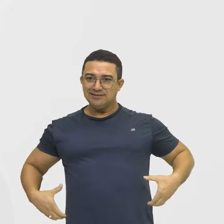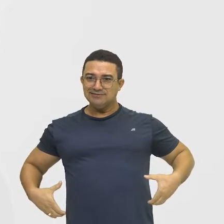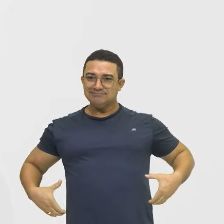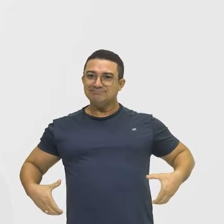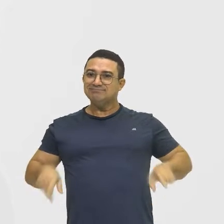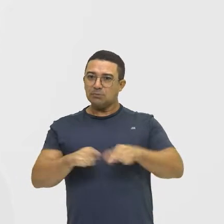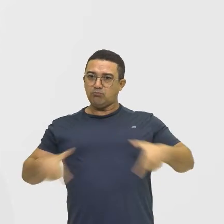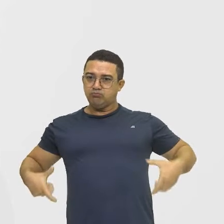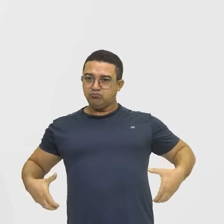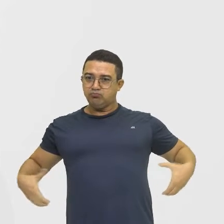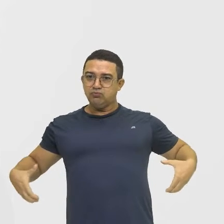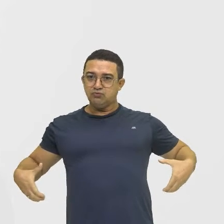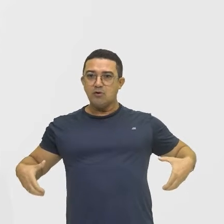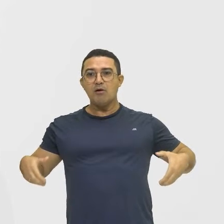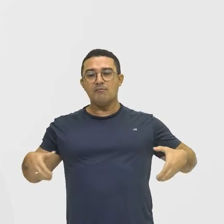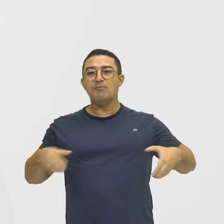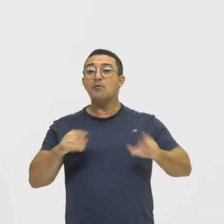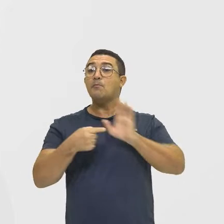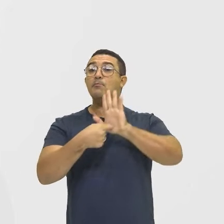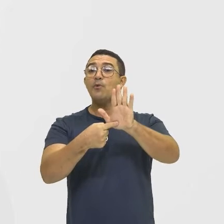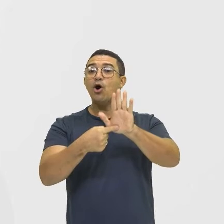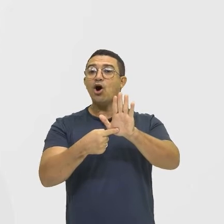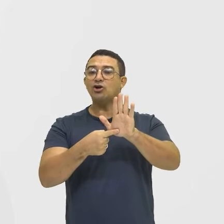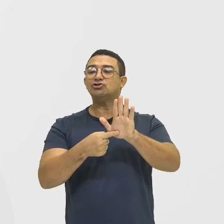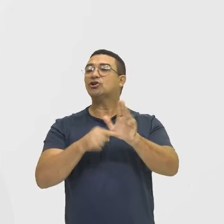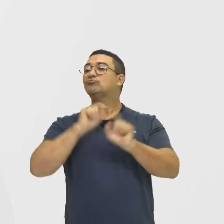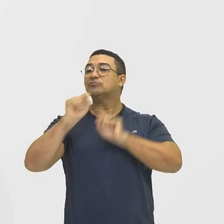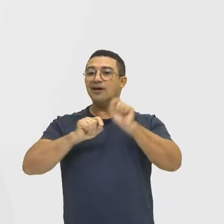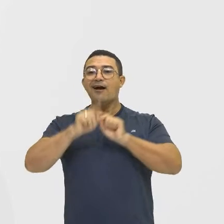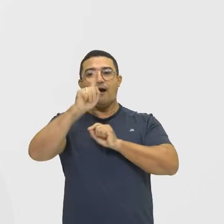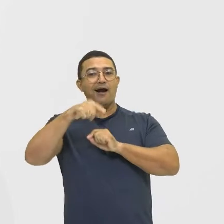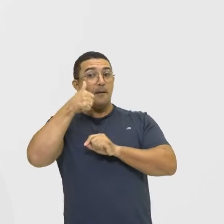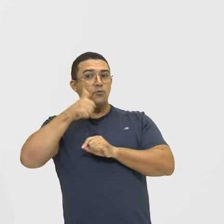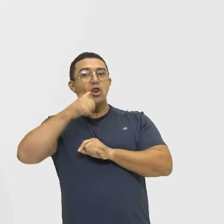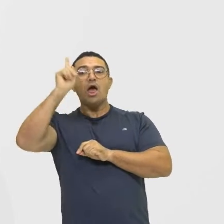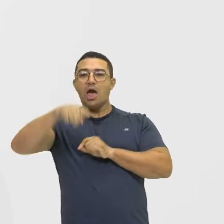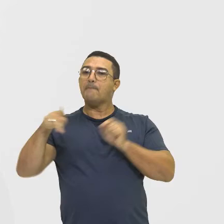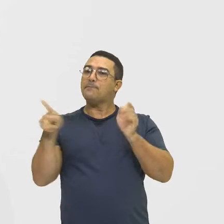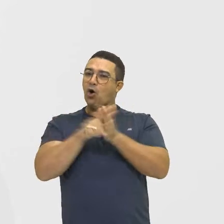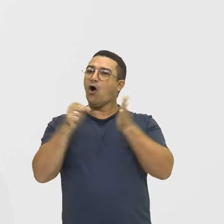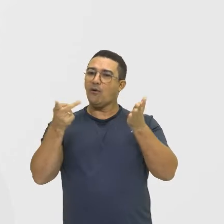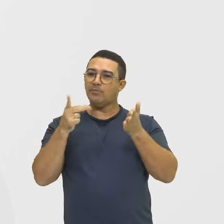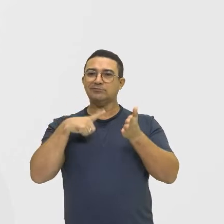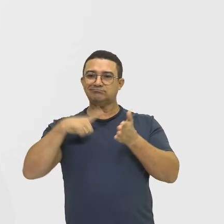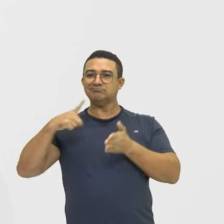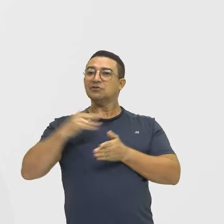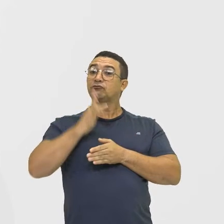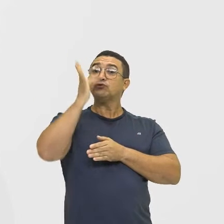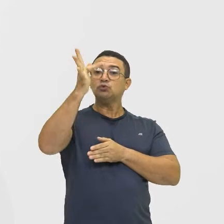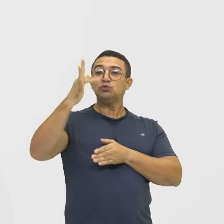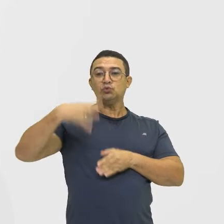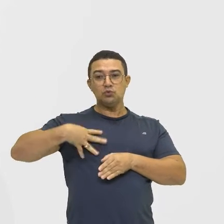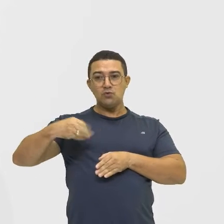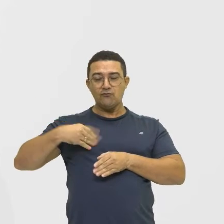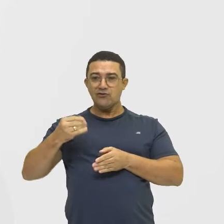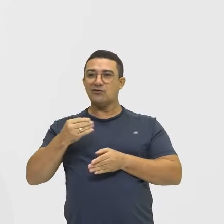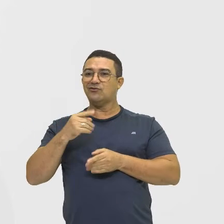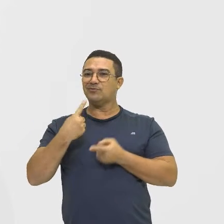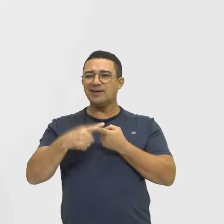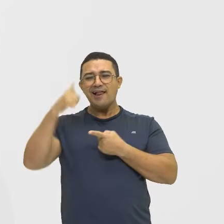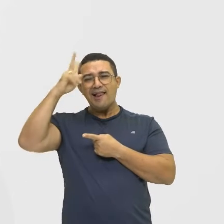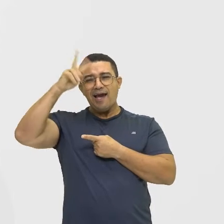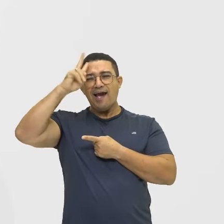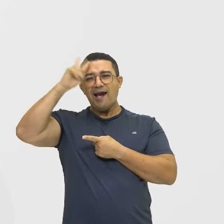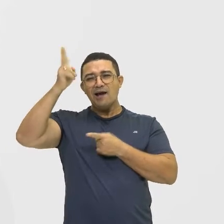também bem largos, que diz o quê? A questão da fertilidade, da questão materna, do nascimento,